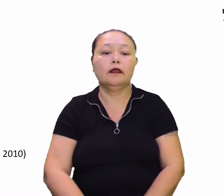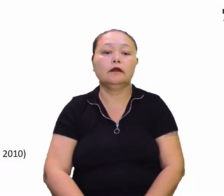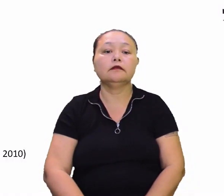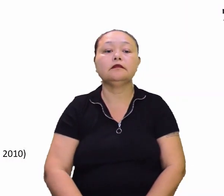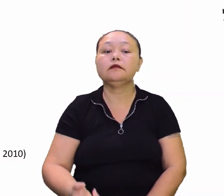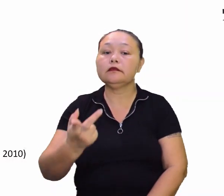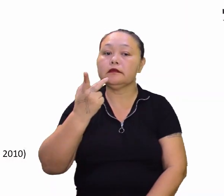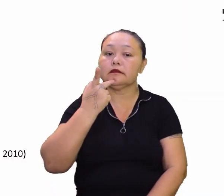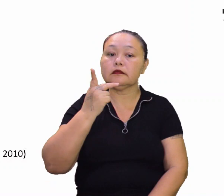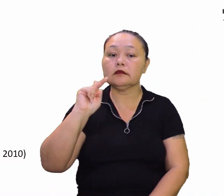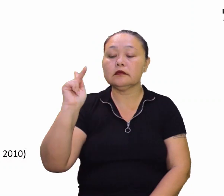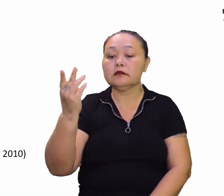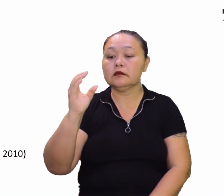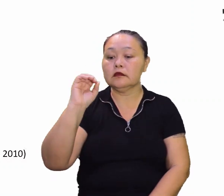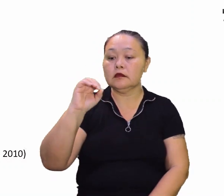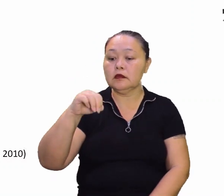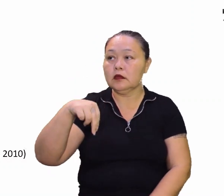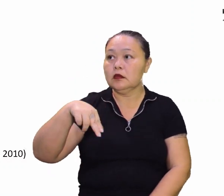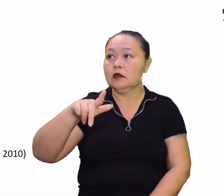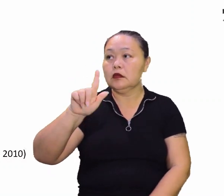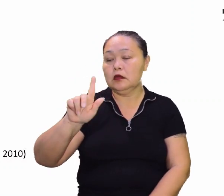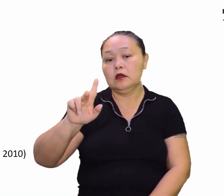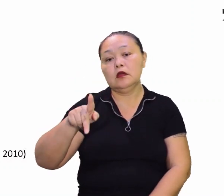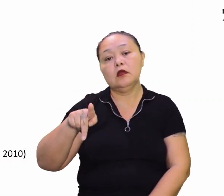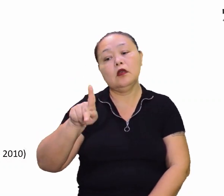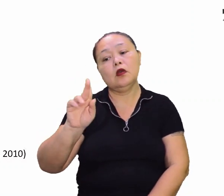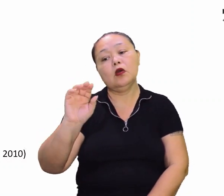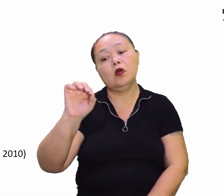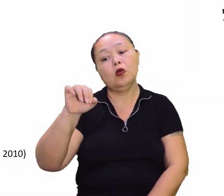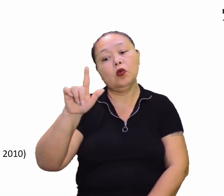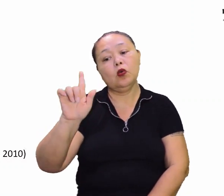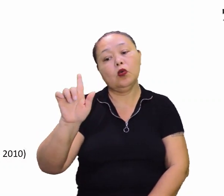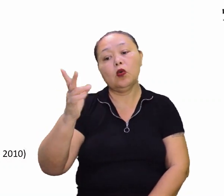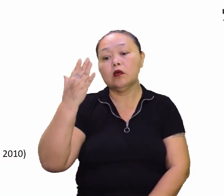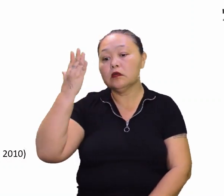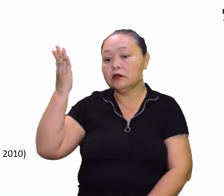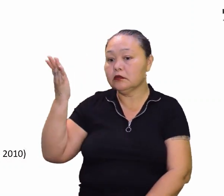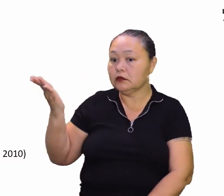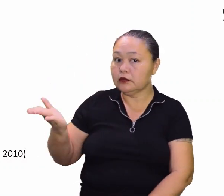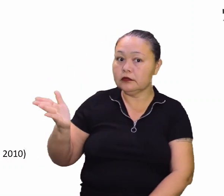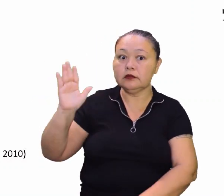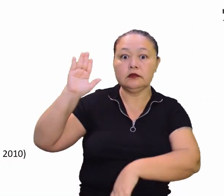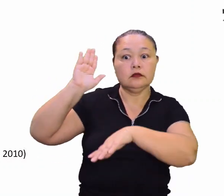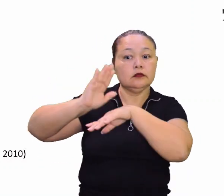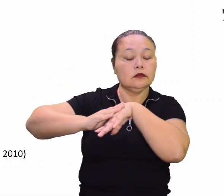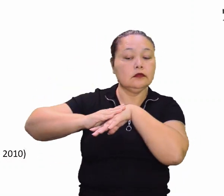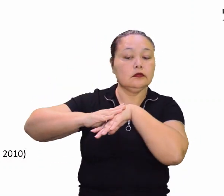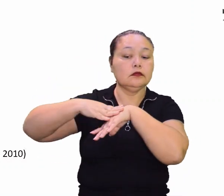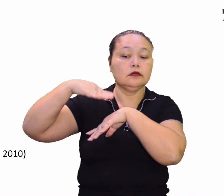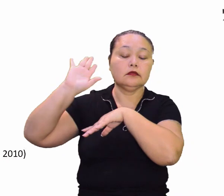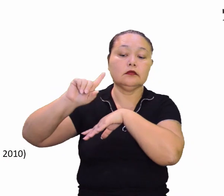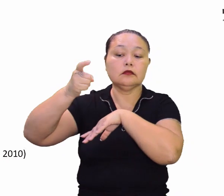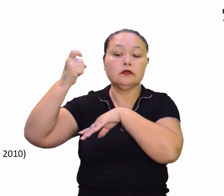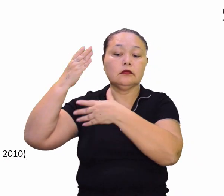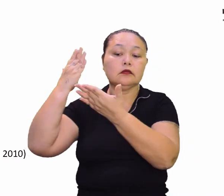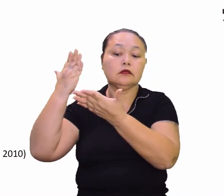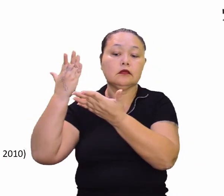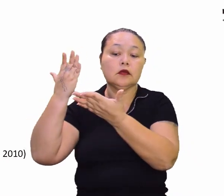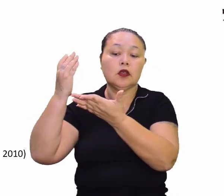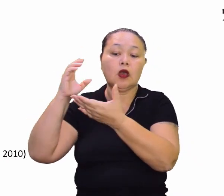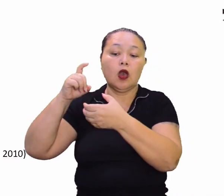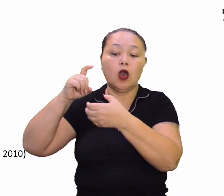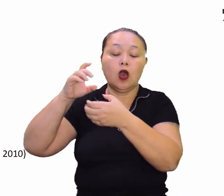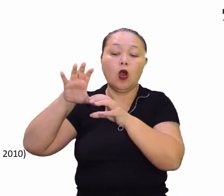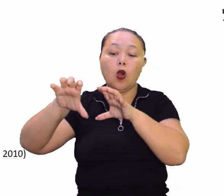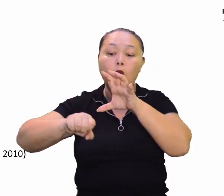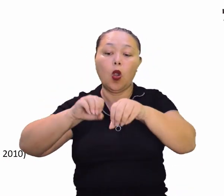Agora vamos falar sobre Hong Kong. Olha aí, Rogério, mais uma ex-colônia